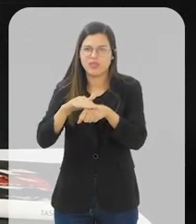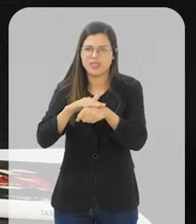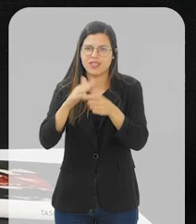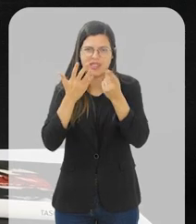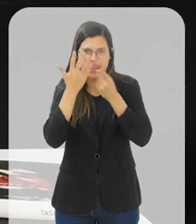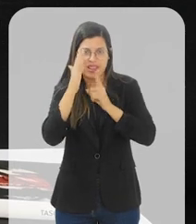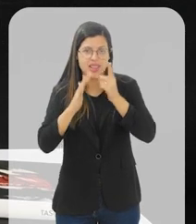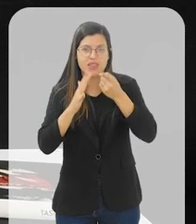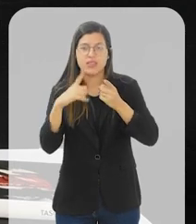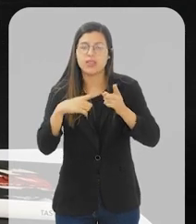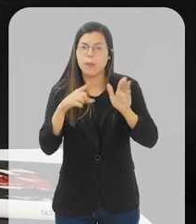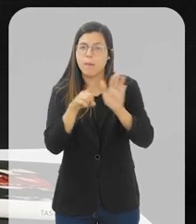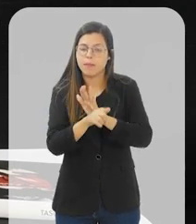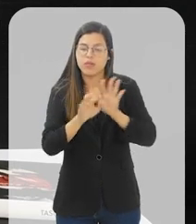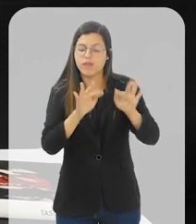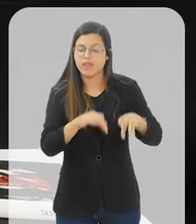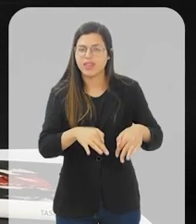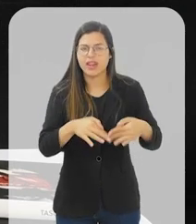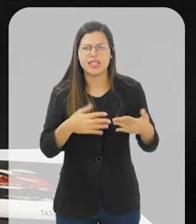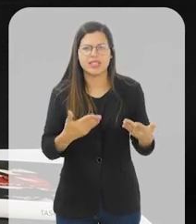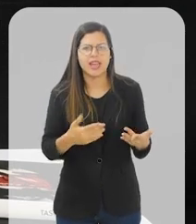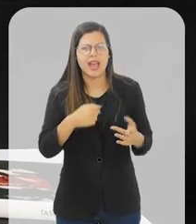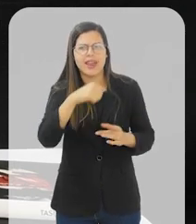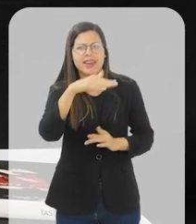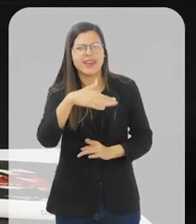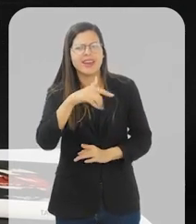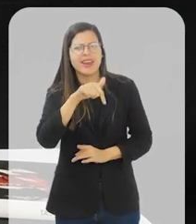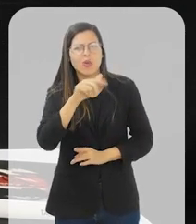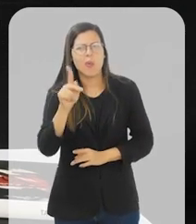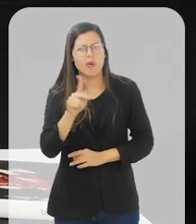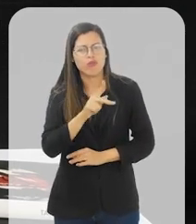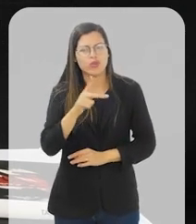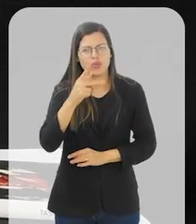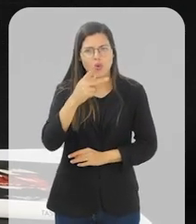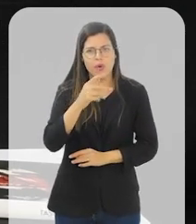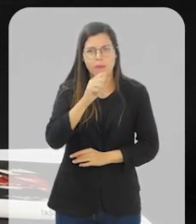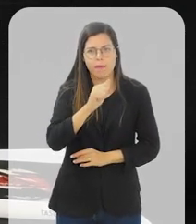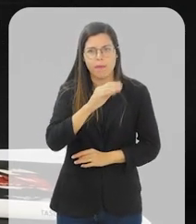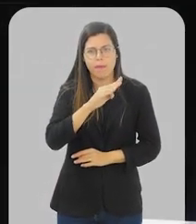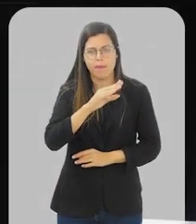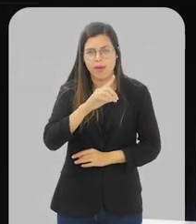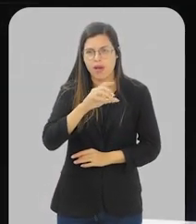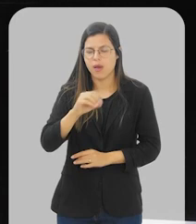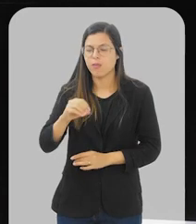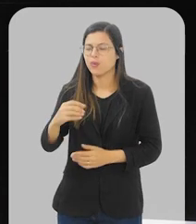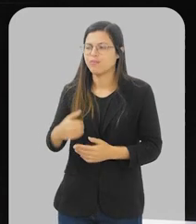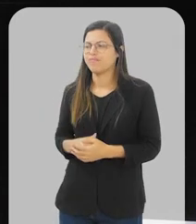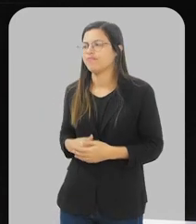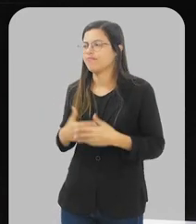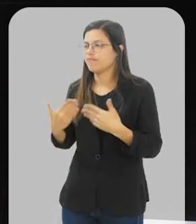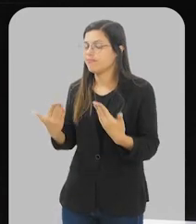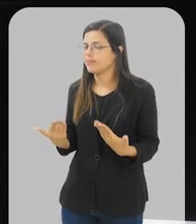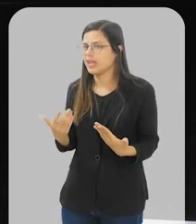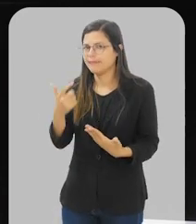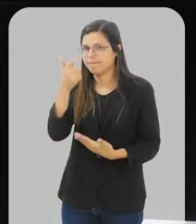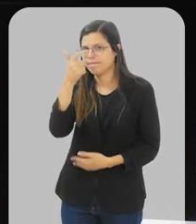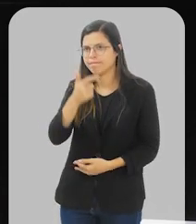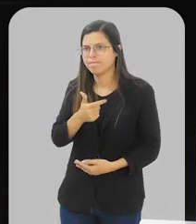pergunta que fecha as nossas entrevistas. Quem é o mestre Pablo? Olha, mestre